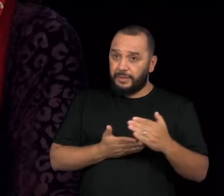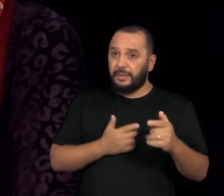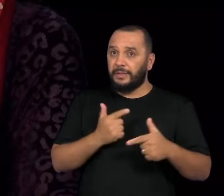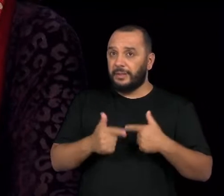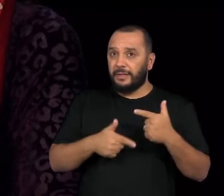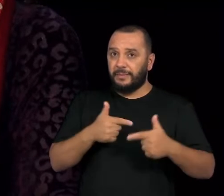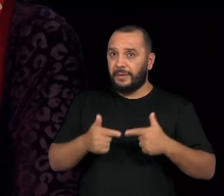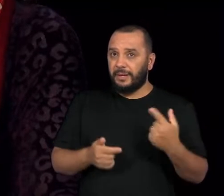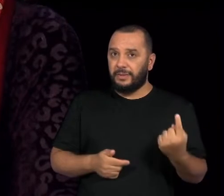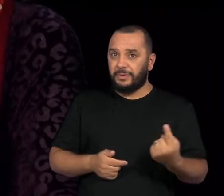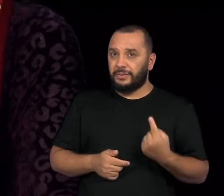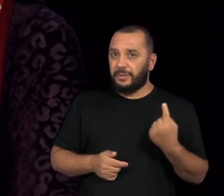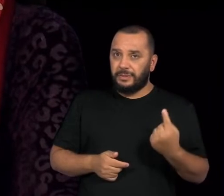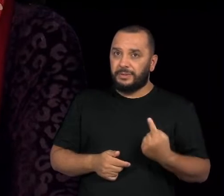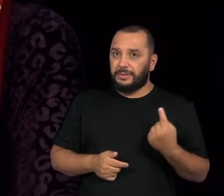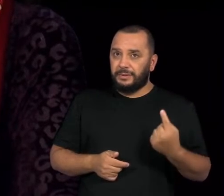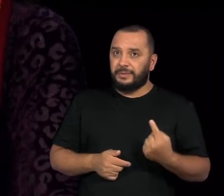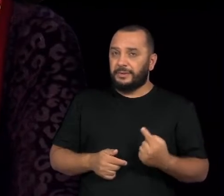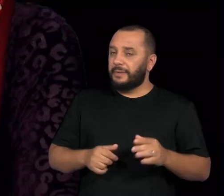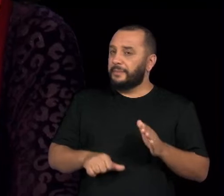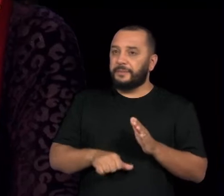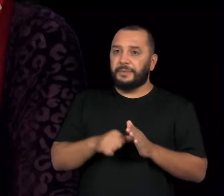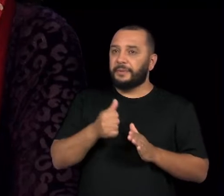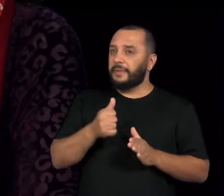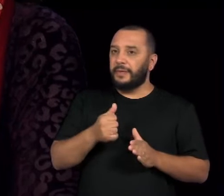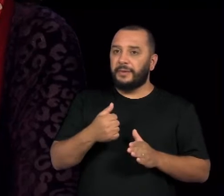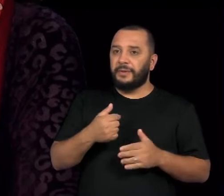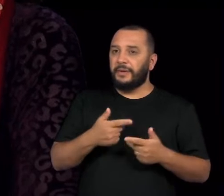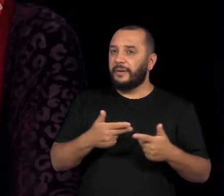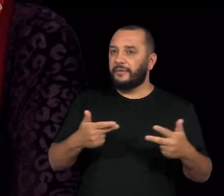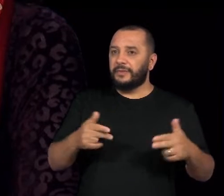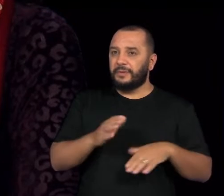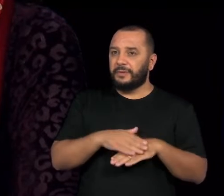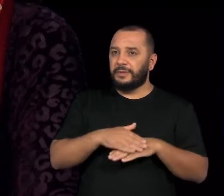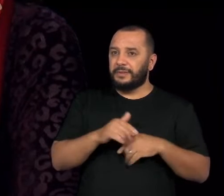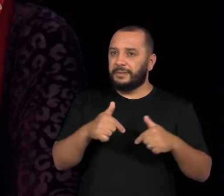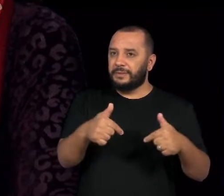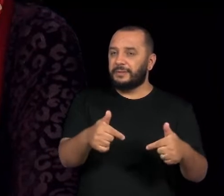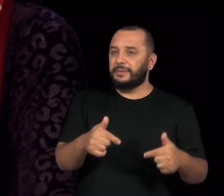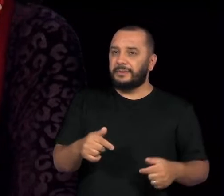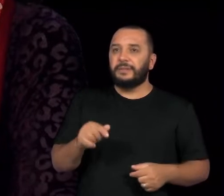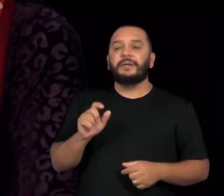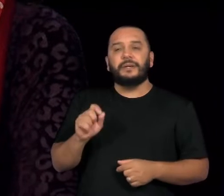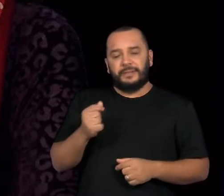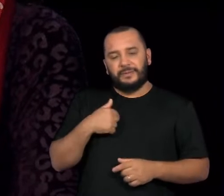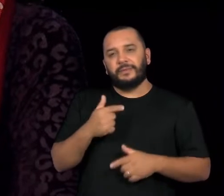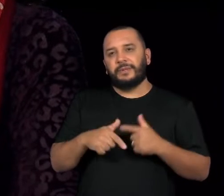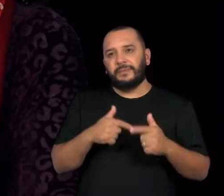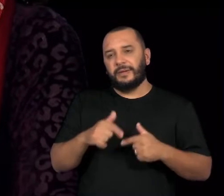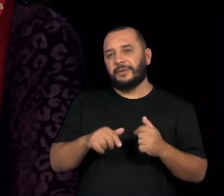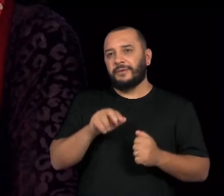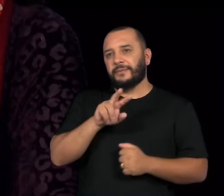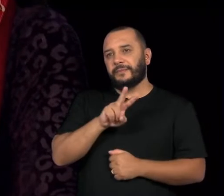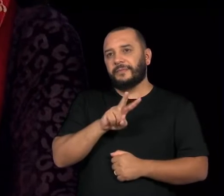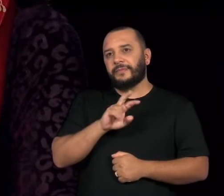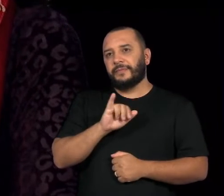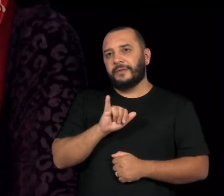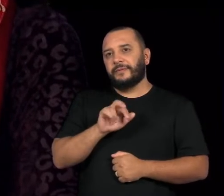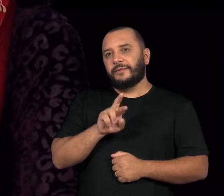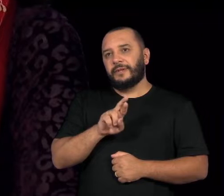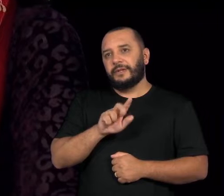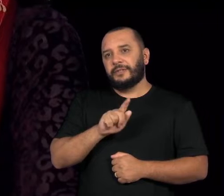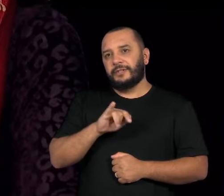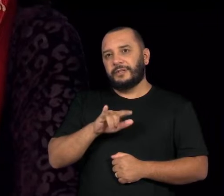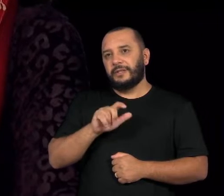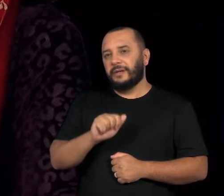e a primeira coisa que eu fiz foi esse trabalho sobre Virginia Woolf, que começa